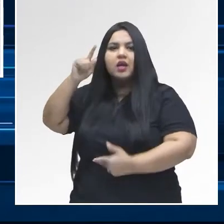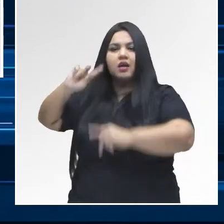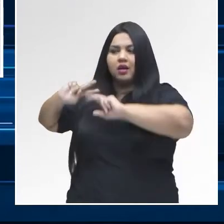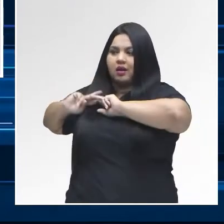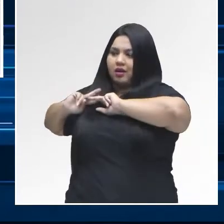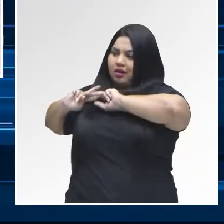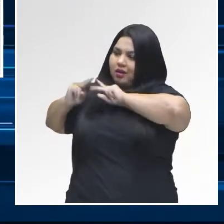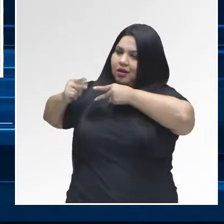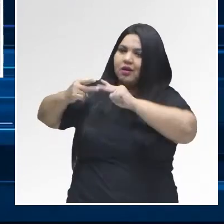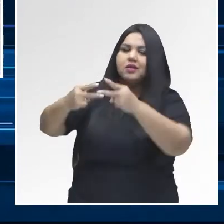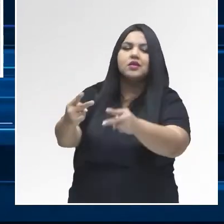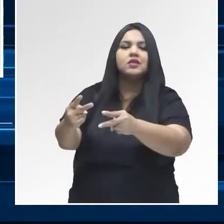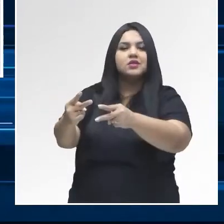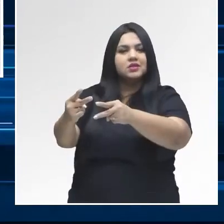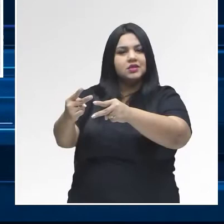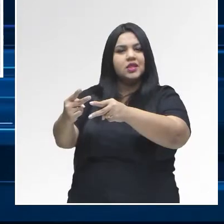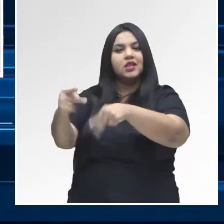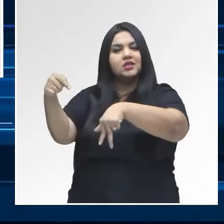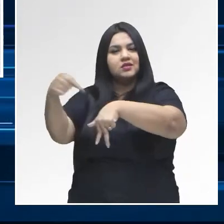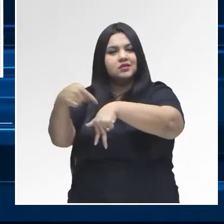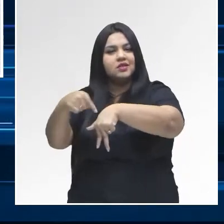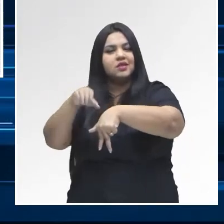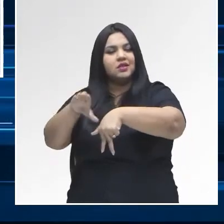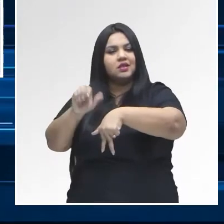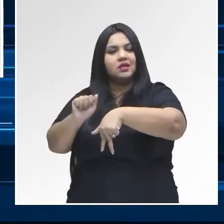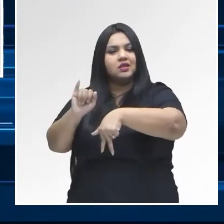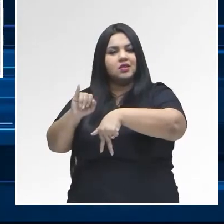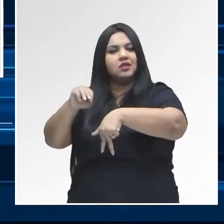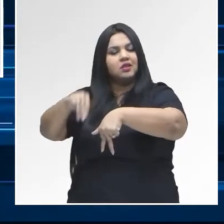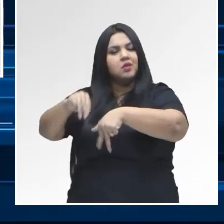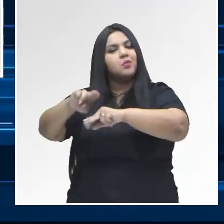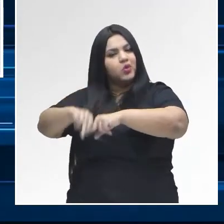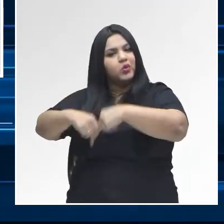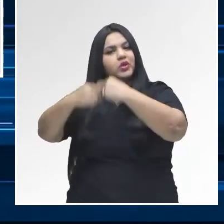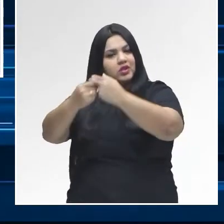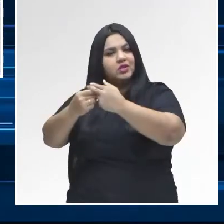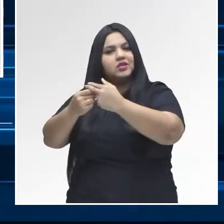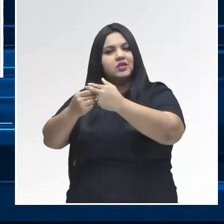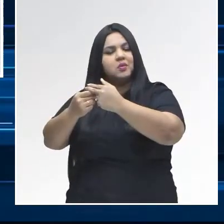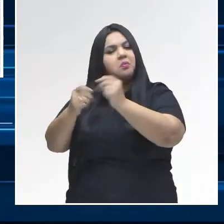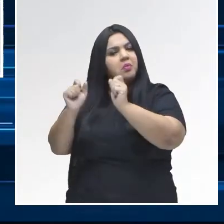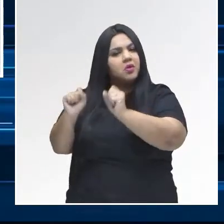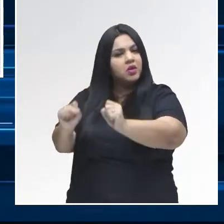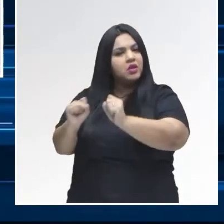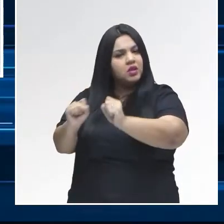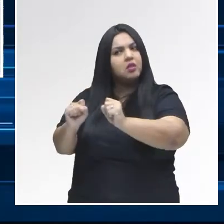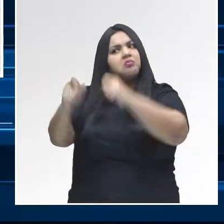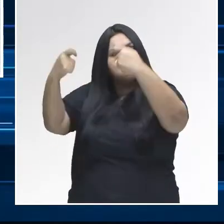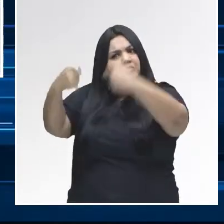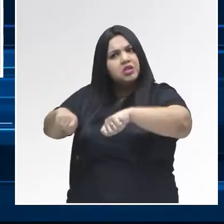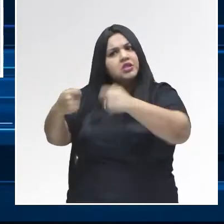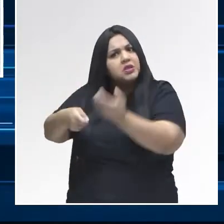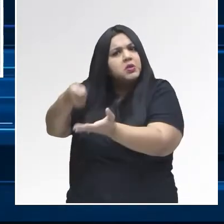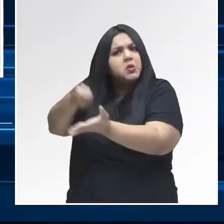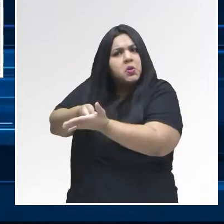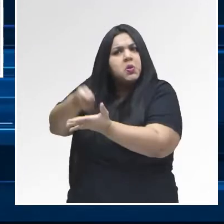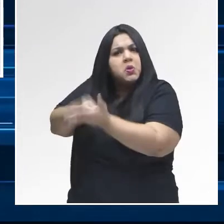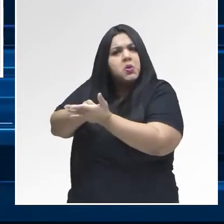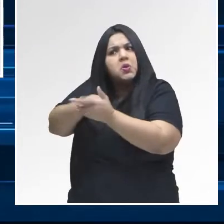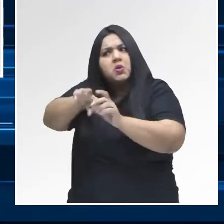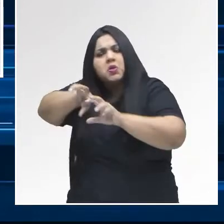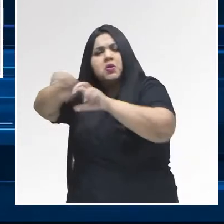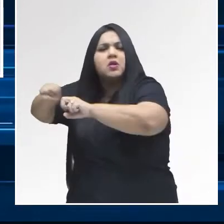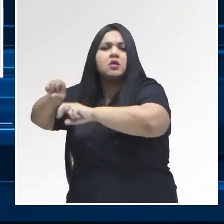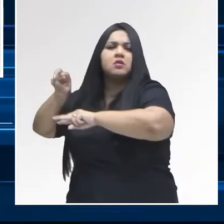pele escura, manchada ali pelo pecado. E por isso poderiam e mereciam ser tornadas